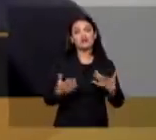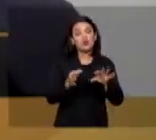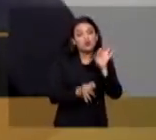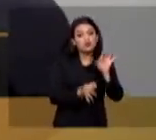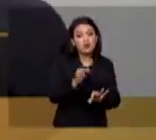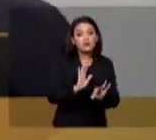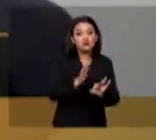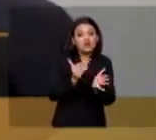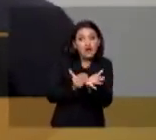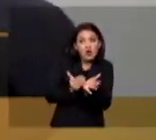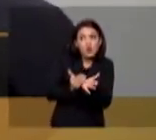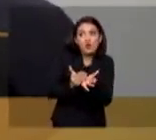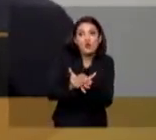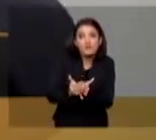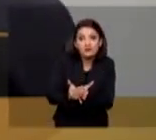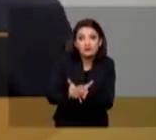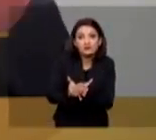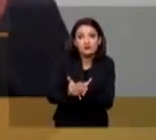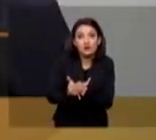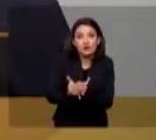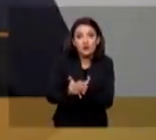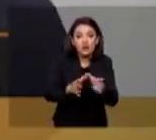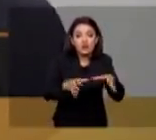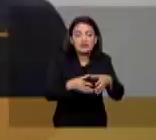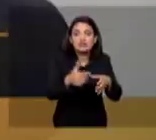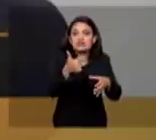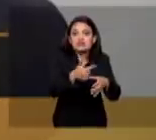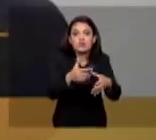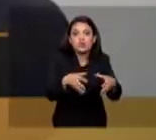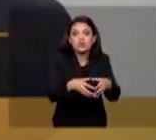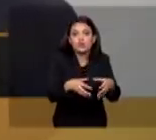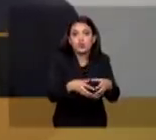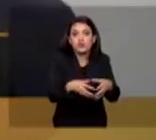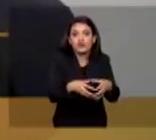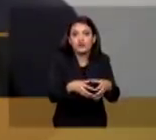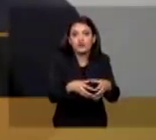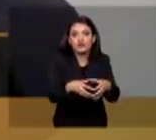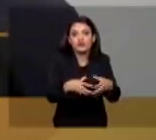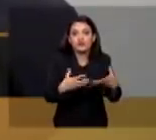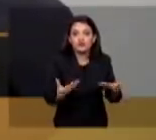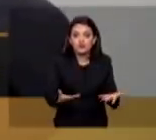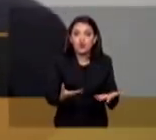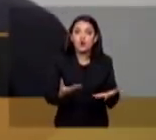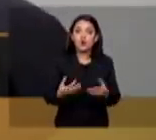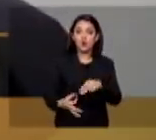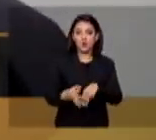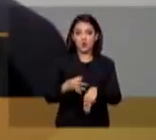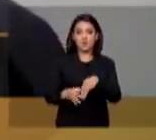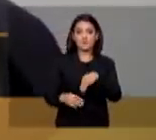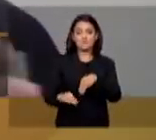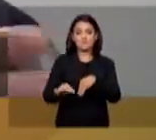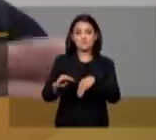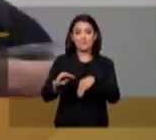finalizado pela segunda turma. Isso foi dito recentemente pelo ministro